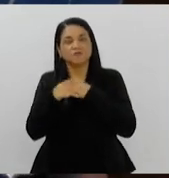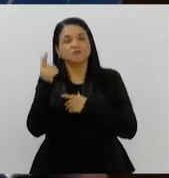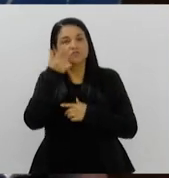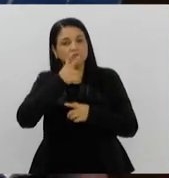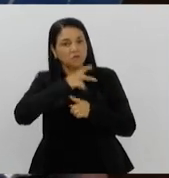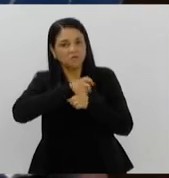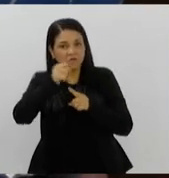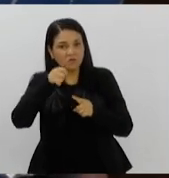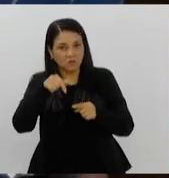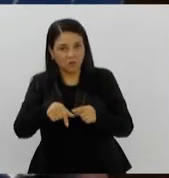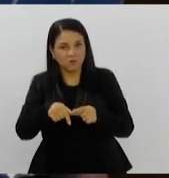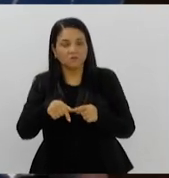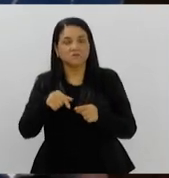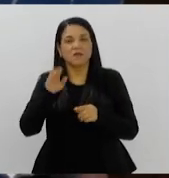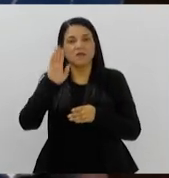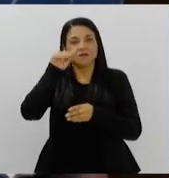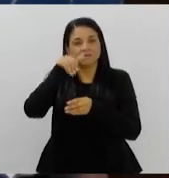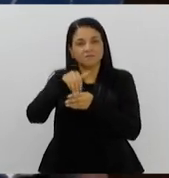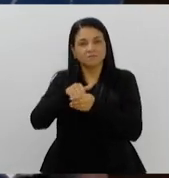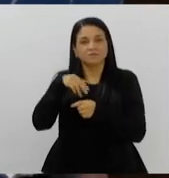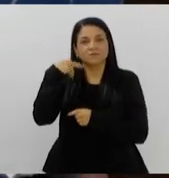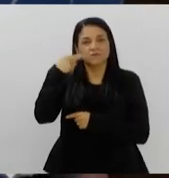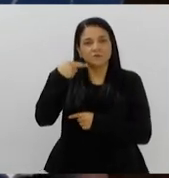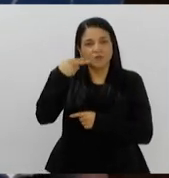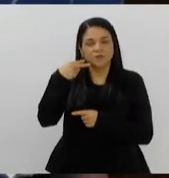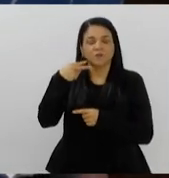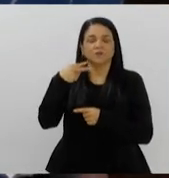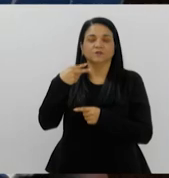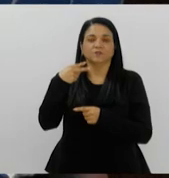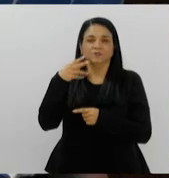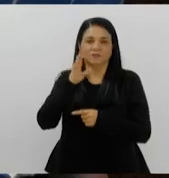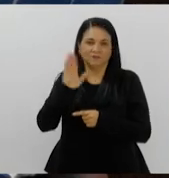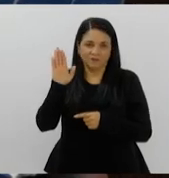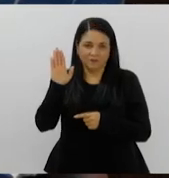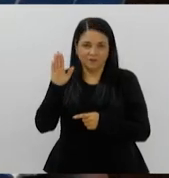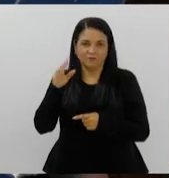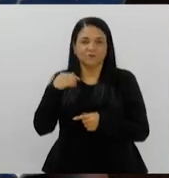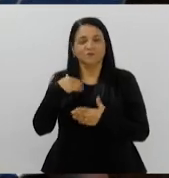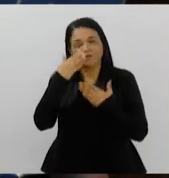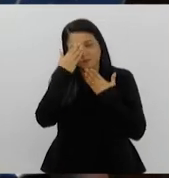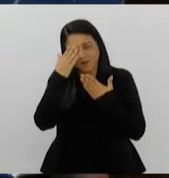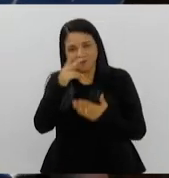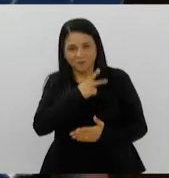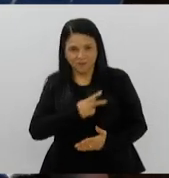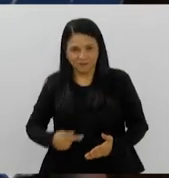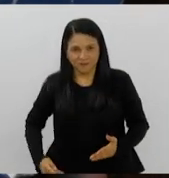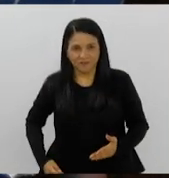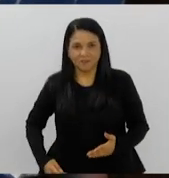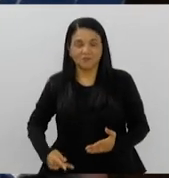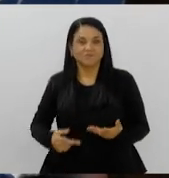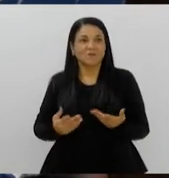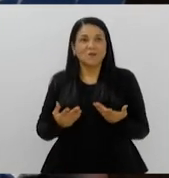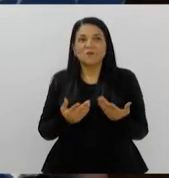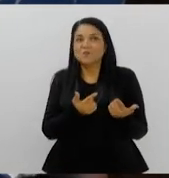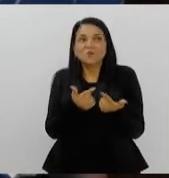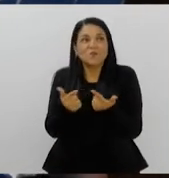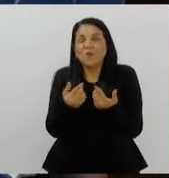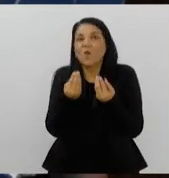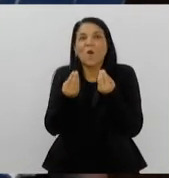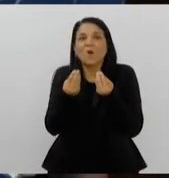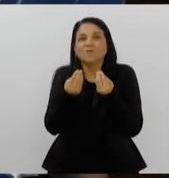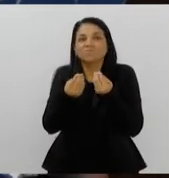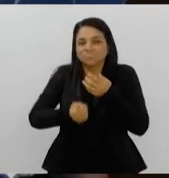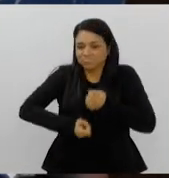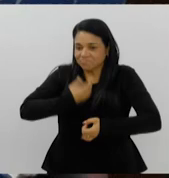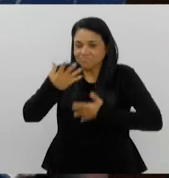glorar êxito na eleição dos meus vereadores, dos meus candidatos. Muito obrigado, presidente. Só não tenho mais como nem externar a minha alegria de ter